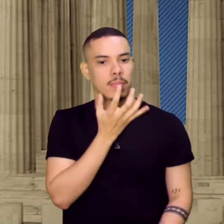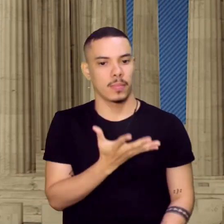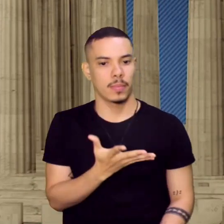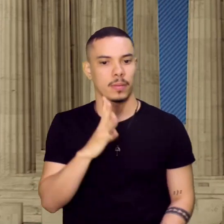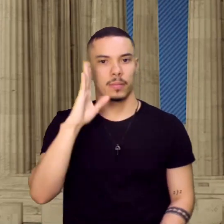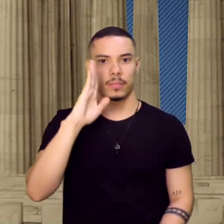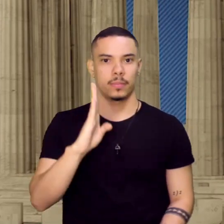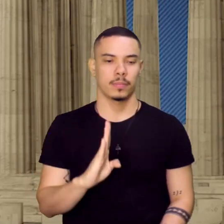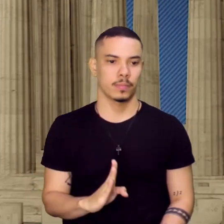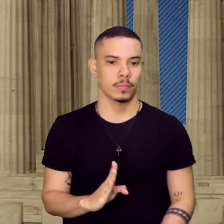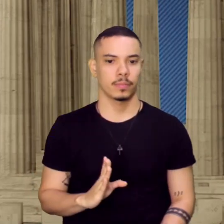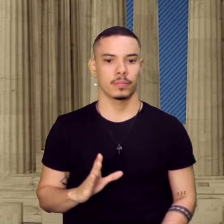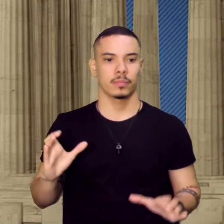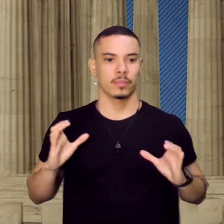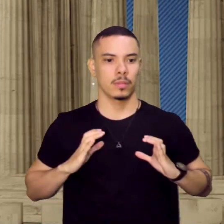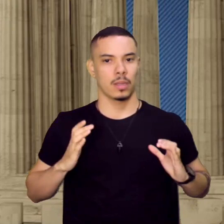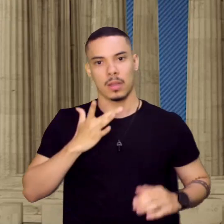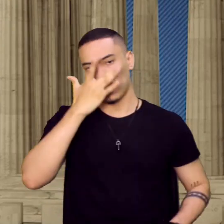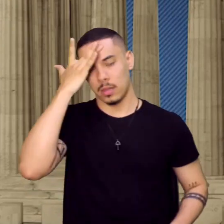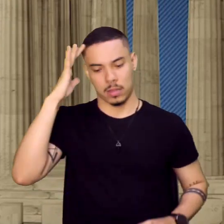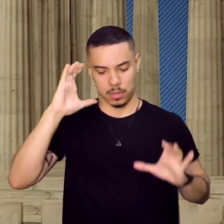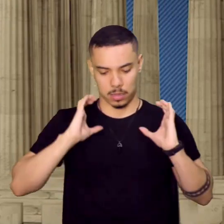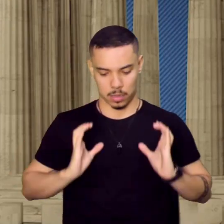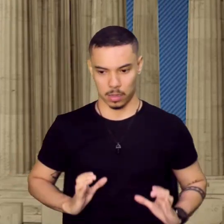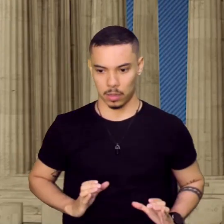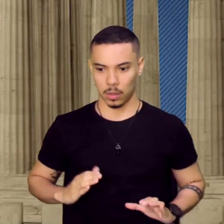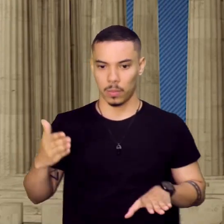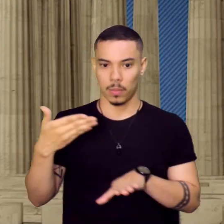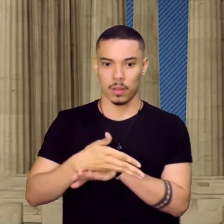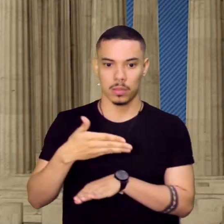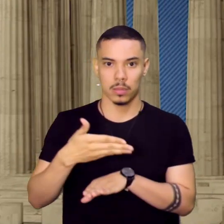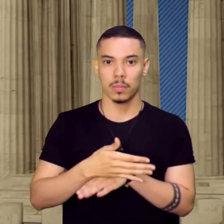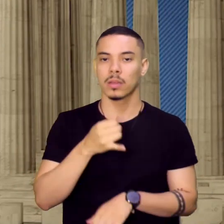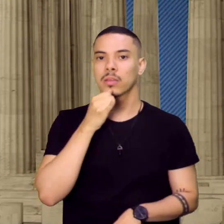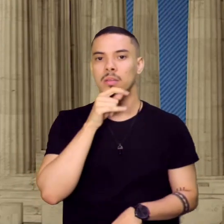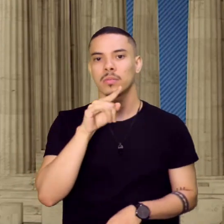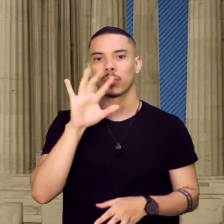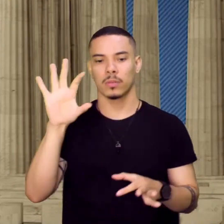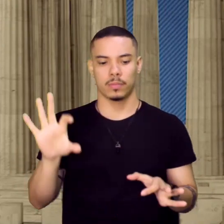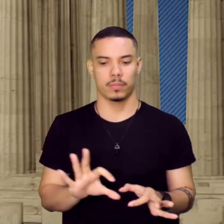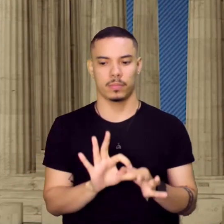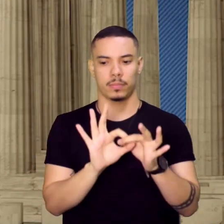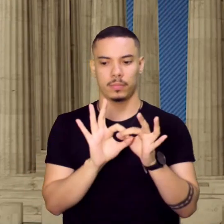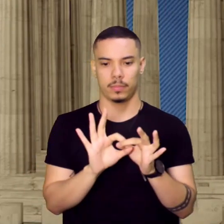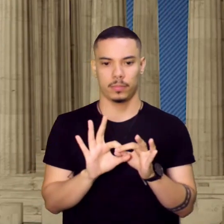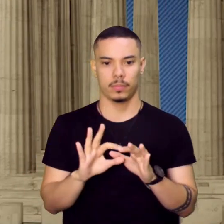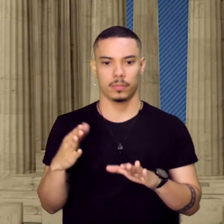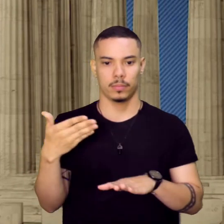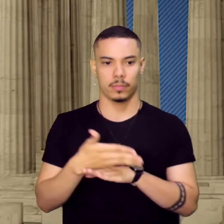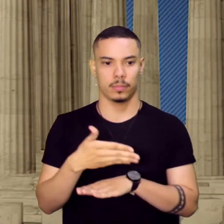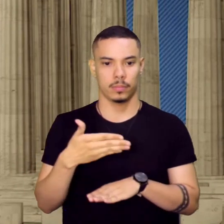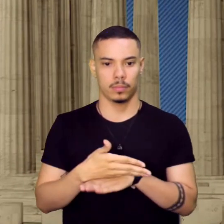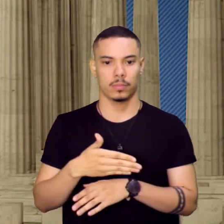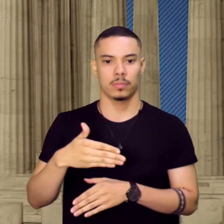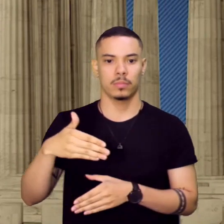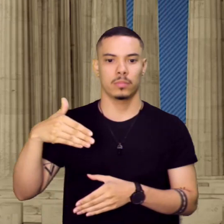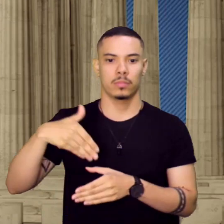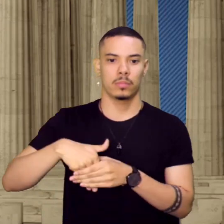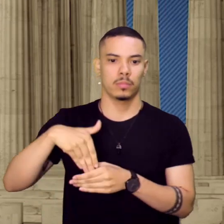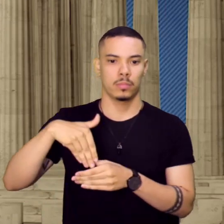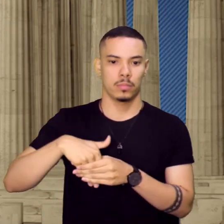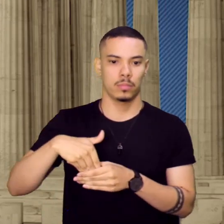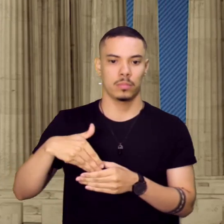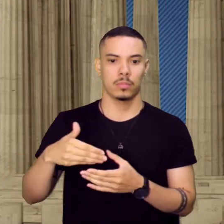o cidadão participando exemplo vocês podem elencar a participação na eleição do